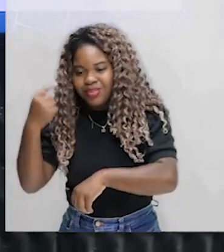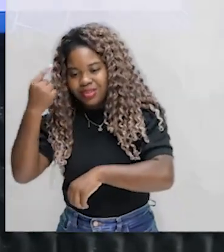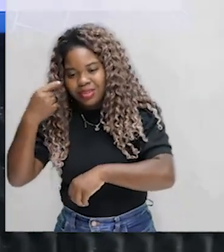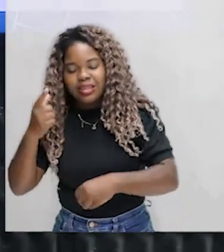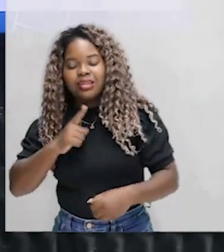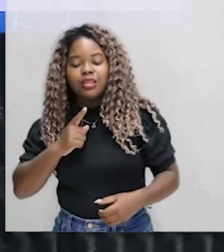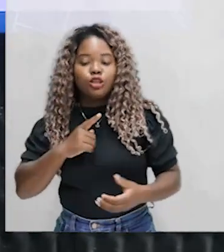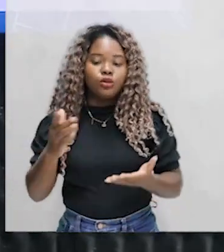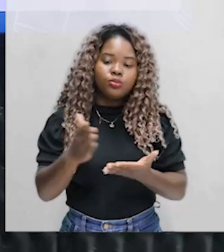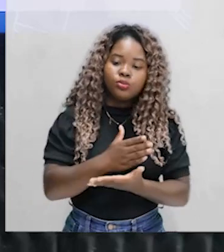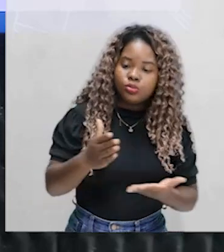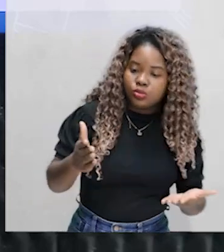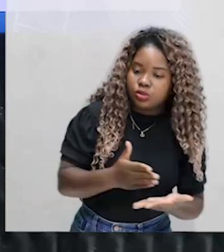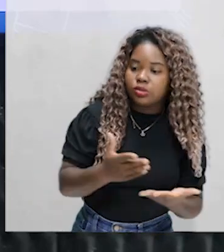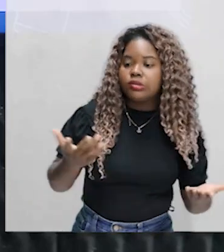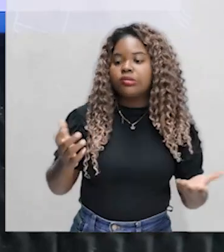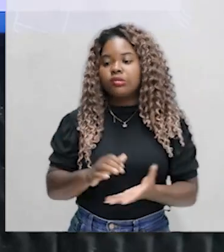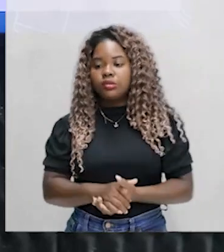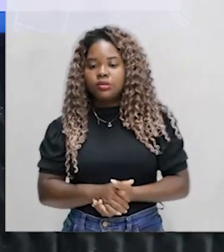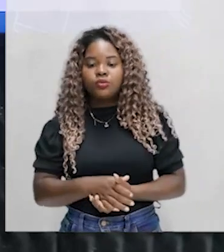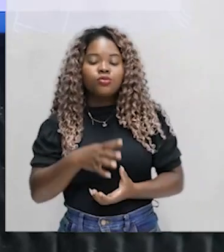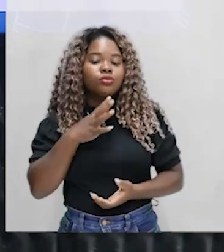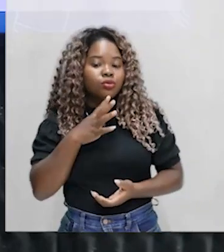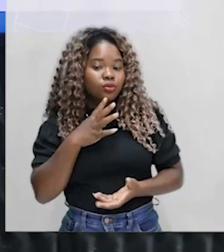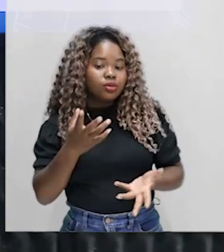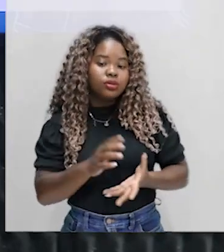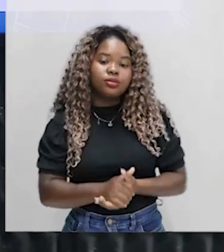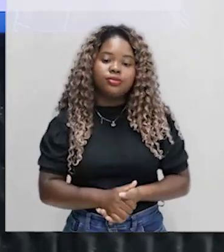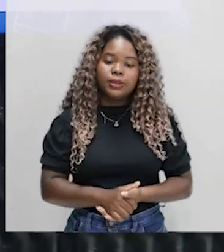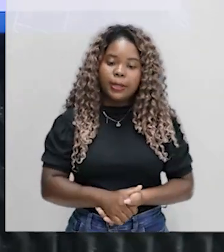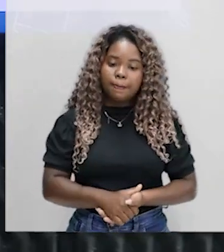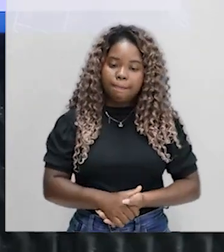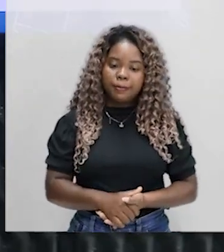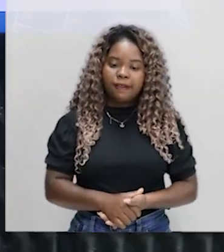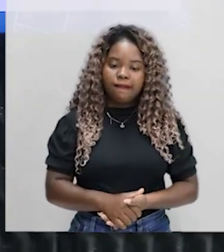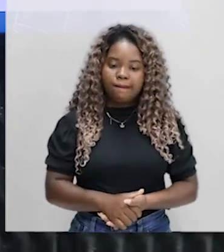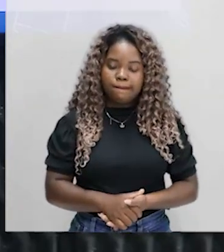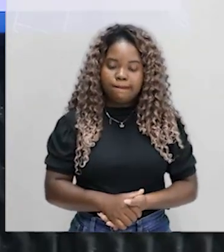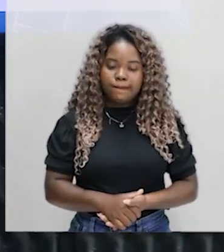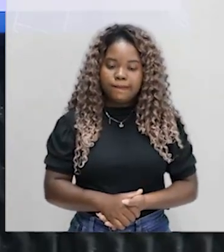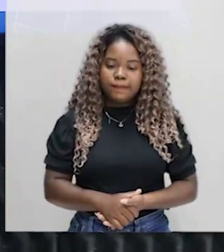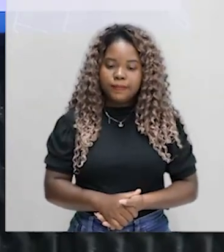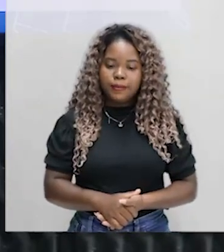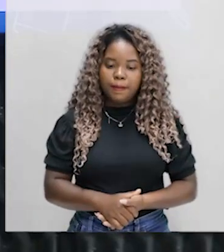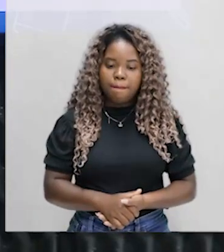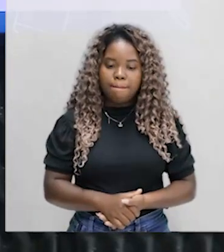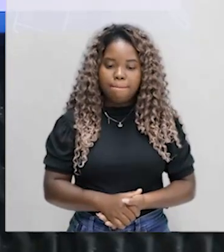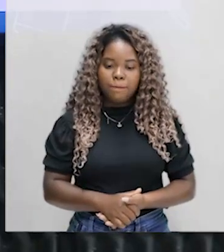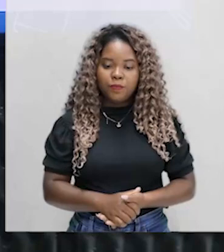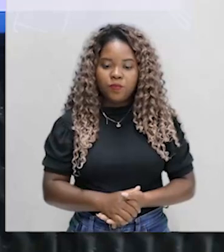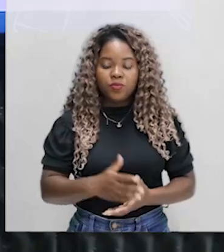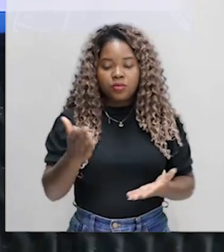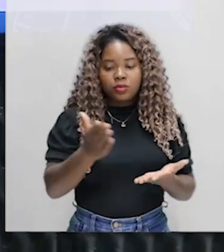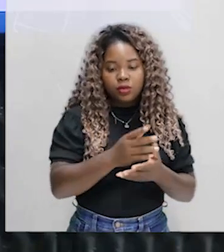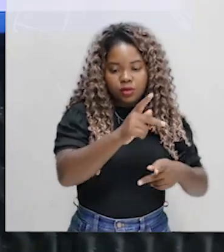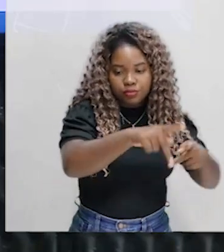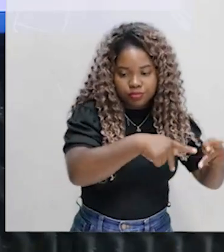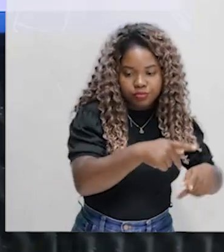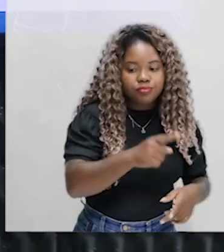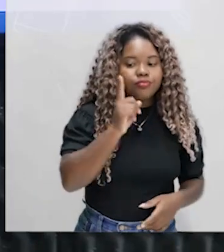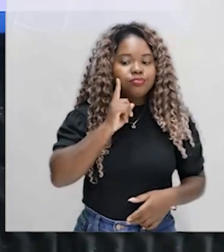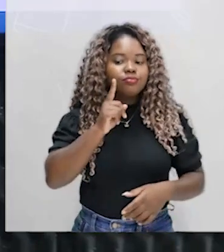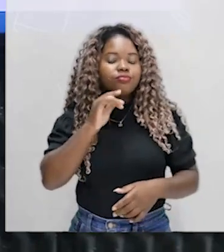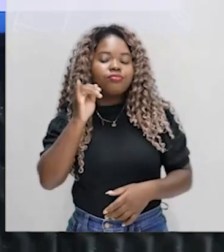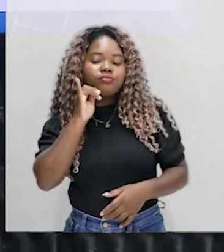temos algumas noções sem mesmo ter estudado a língua. Uma parcela da população dos Estados Unidos, por